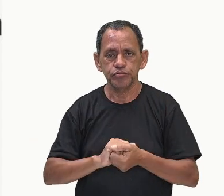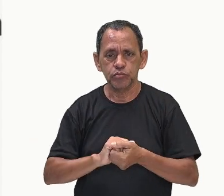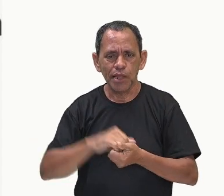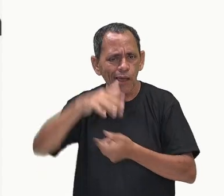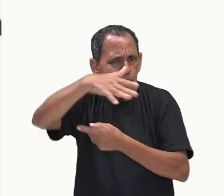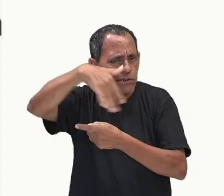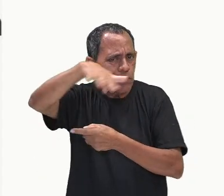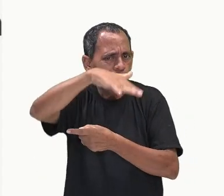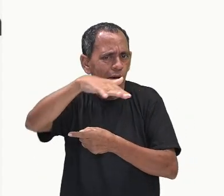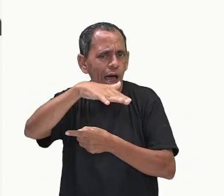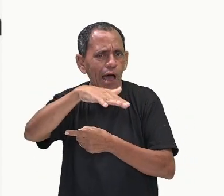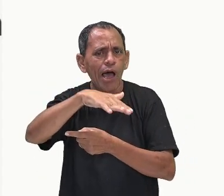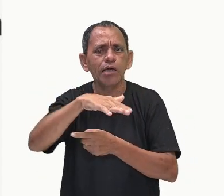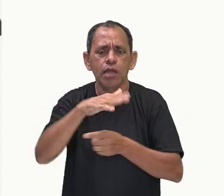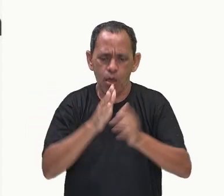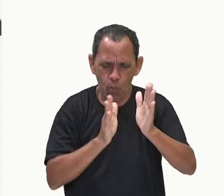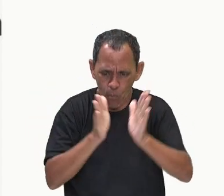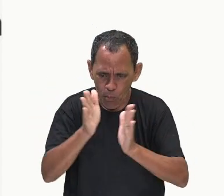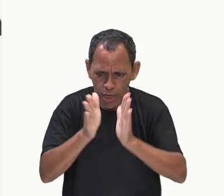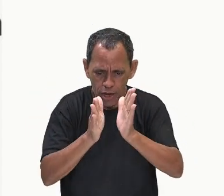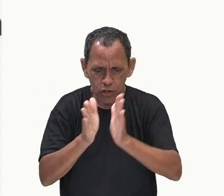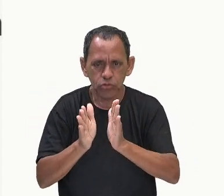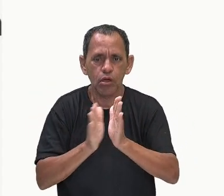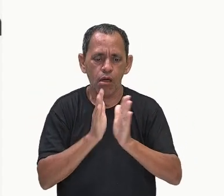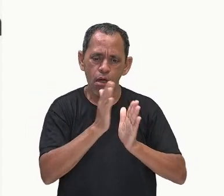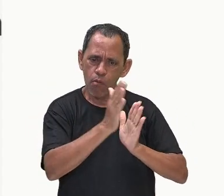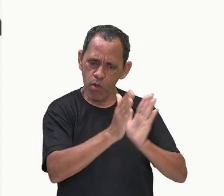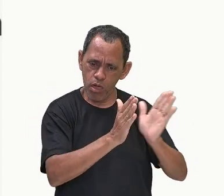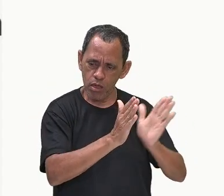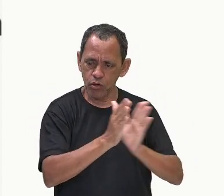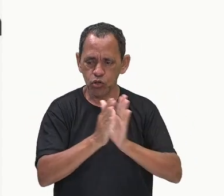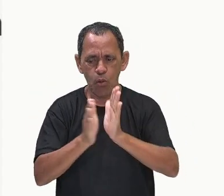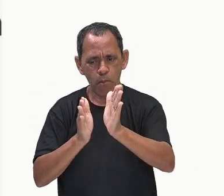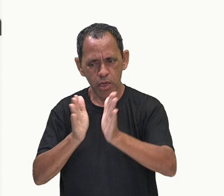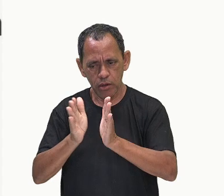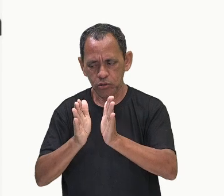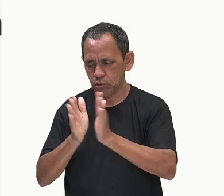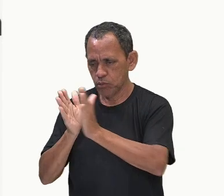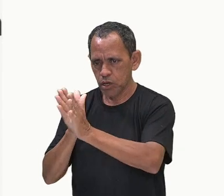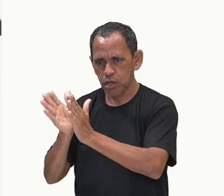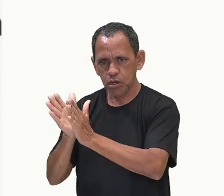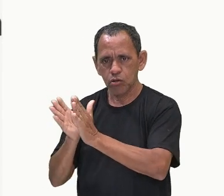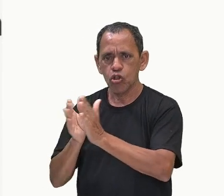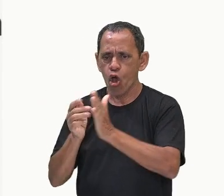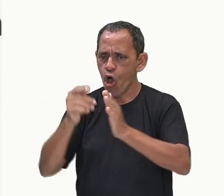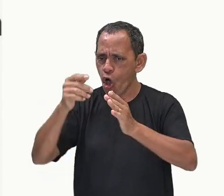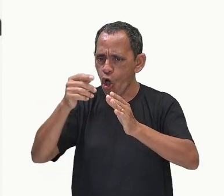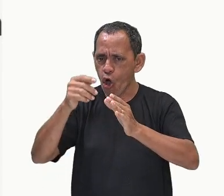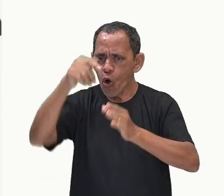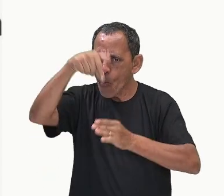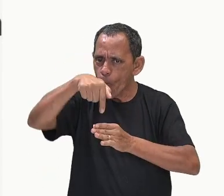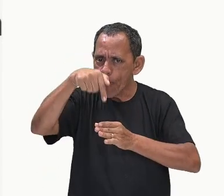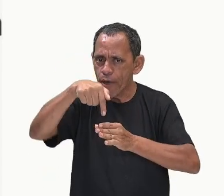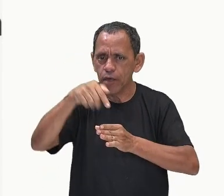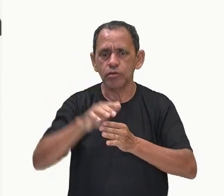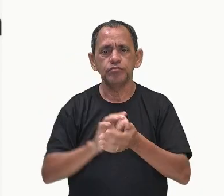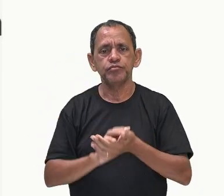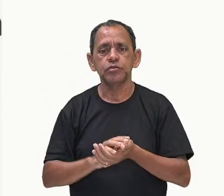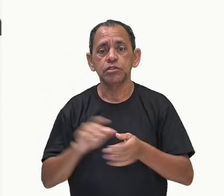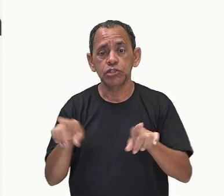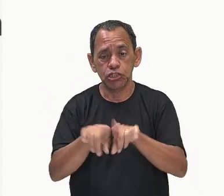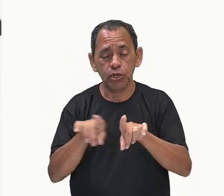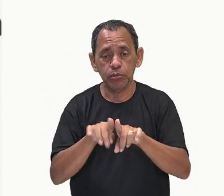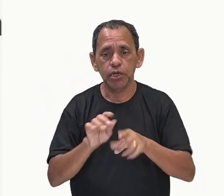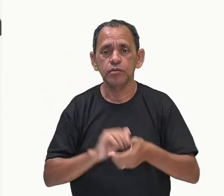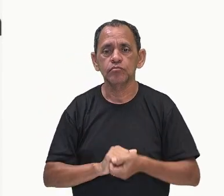planos paralelos, tá bom? Nós temos também uma outra forma da gente obter o cilindro, que nós chamamos